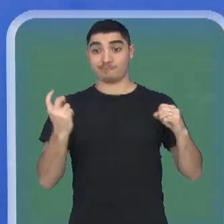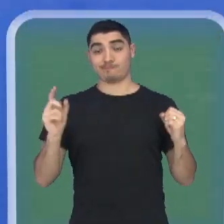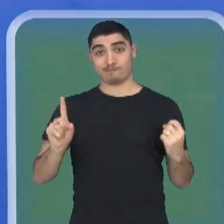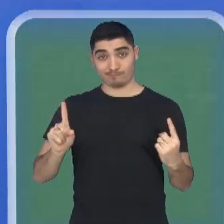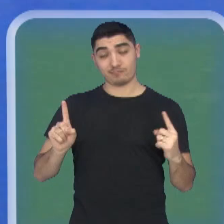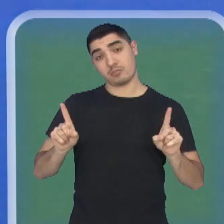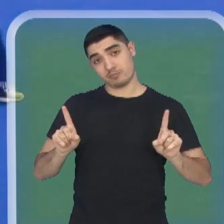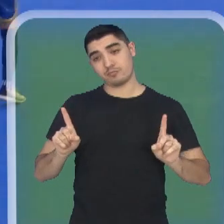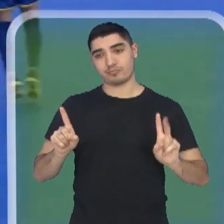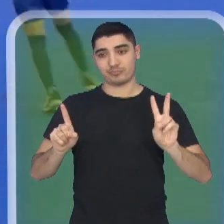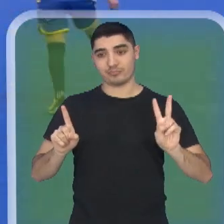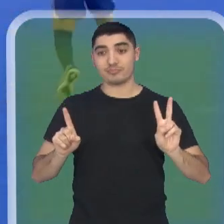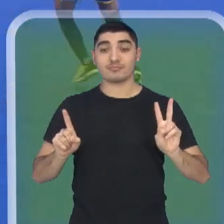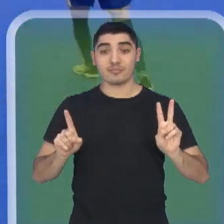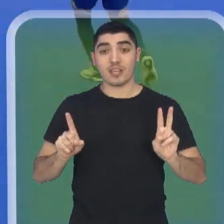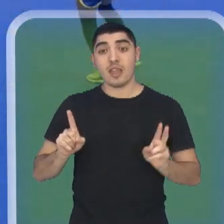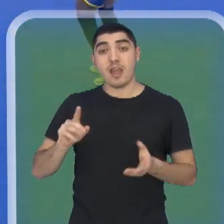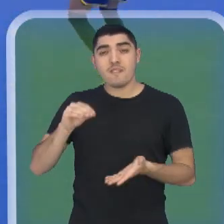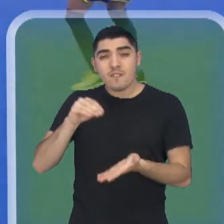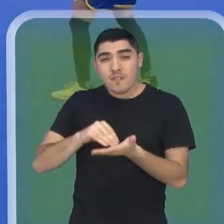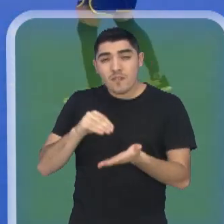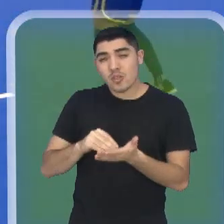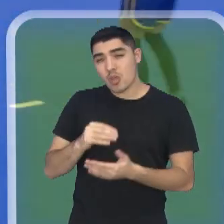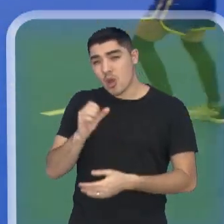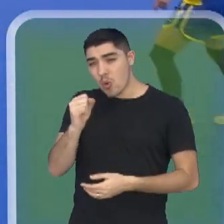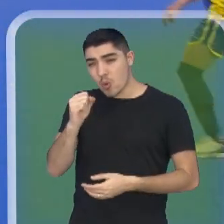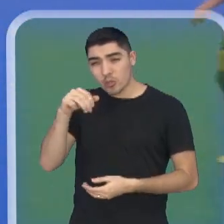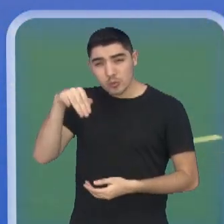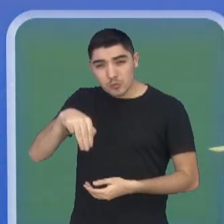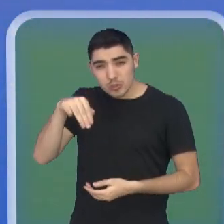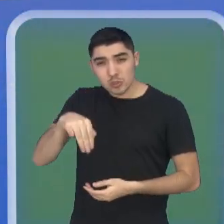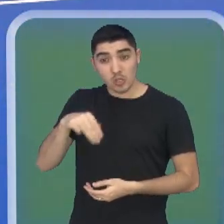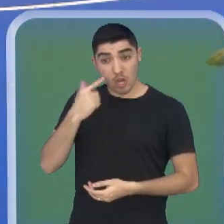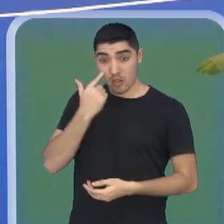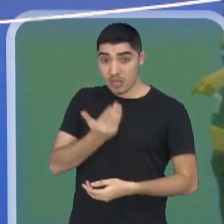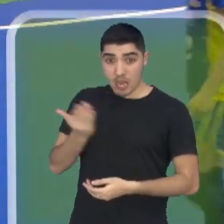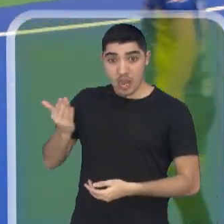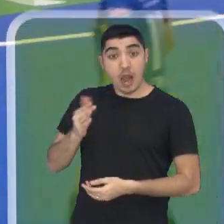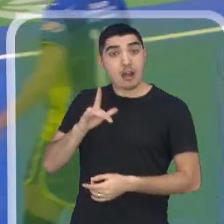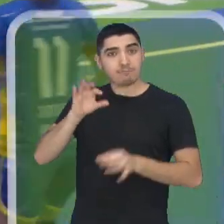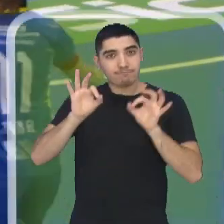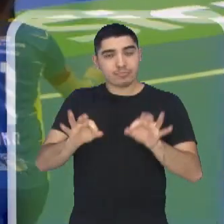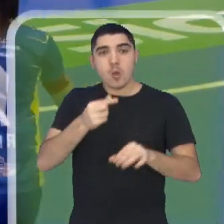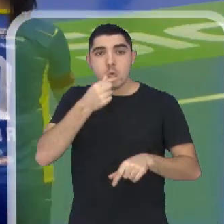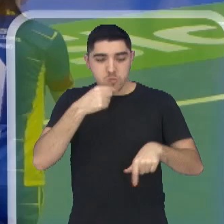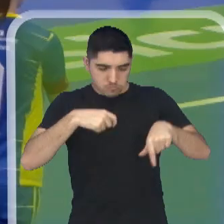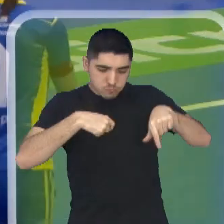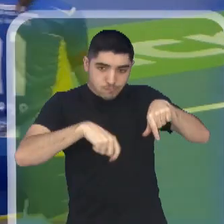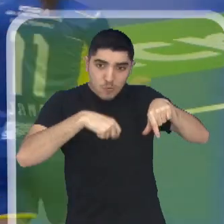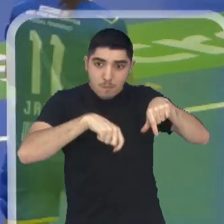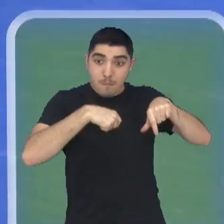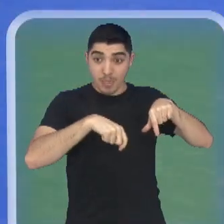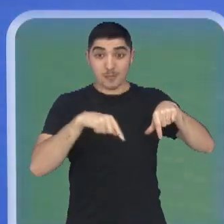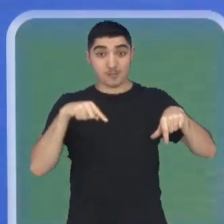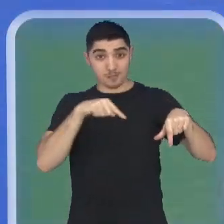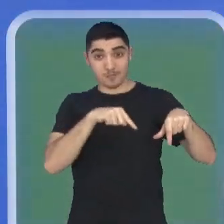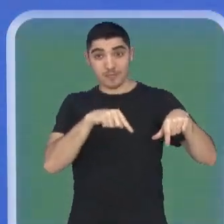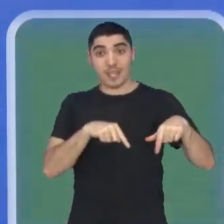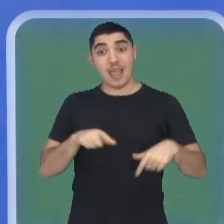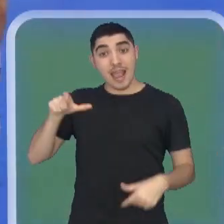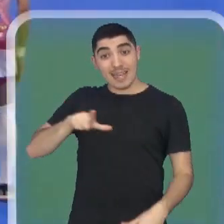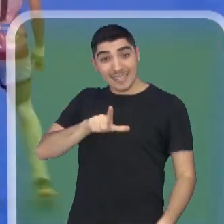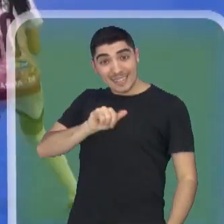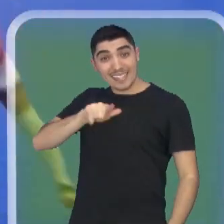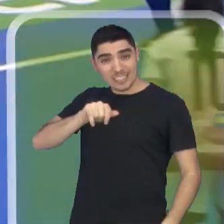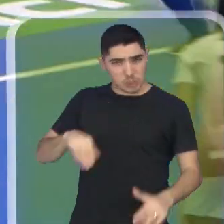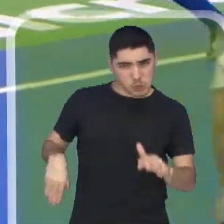8 minutos e meio para o fim, depois dessa jogada esquisita, a arbitragem marcou pênalti para o São José. A Lígia